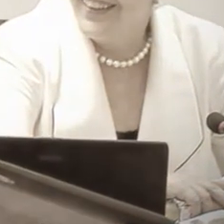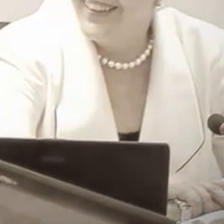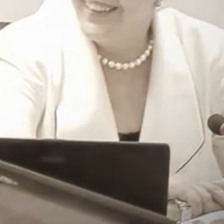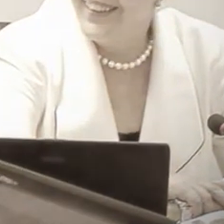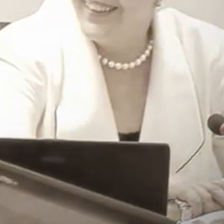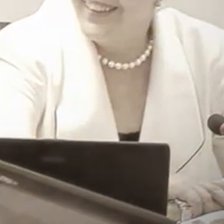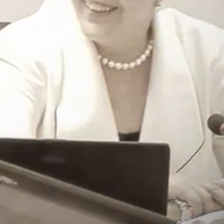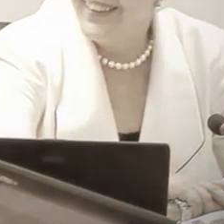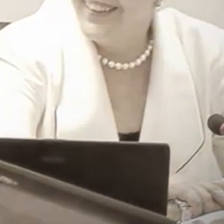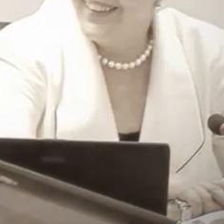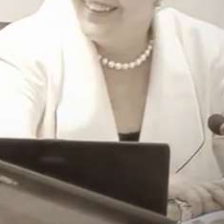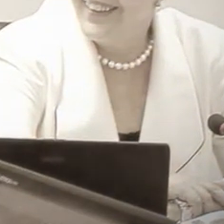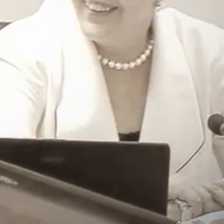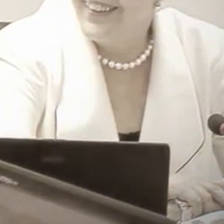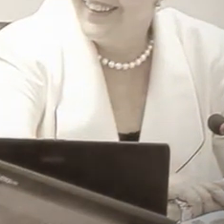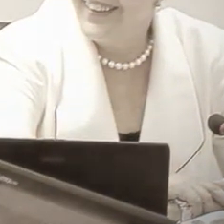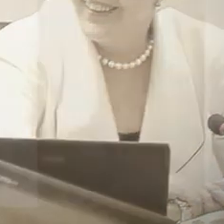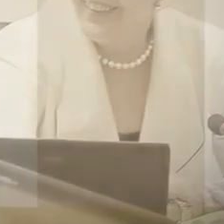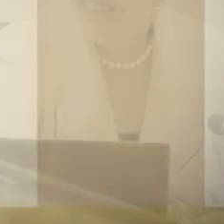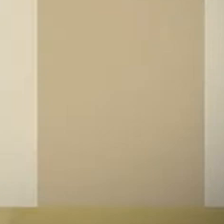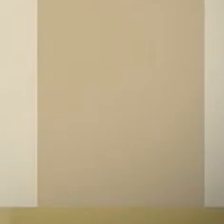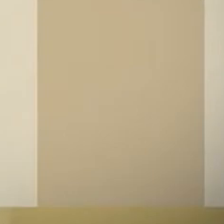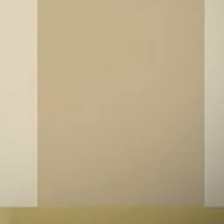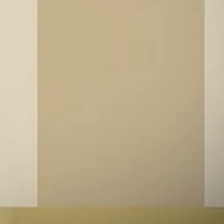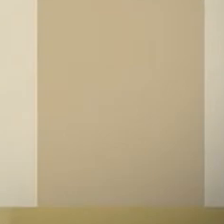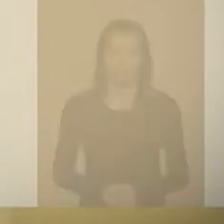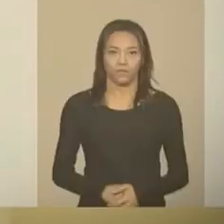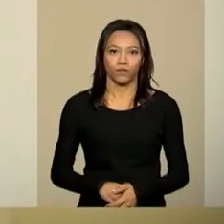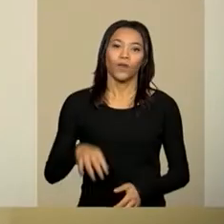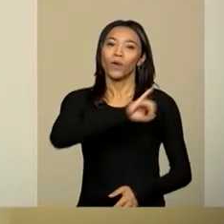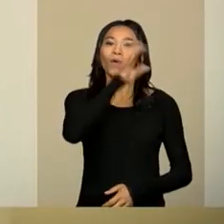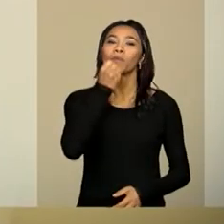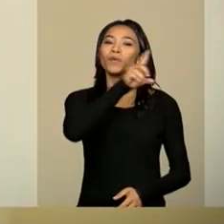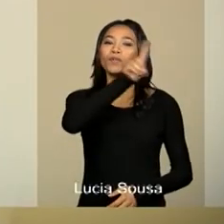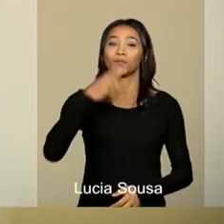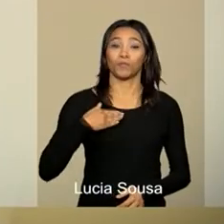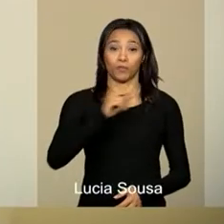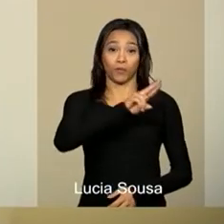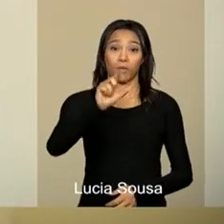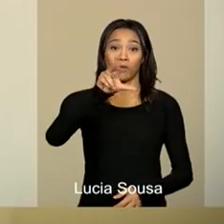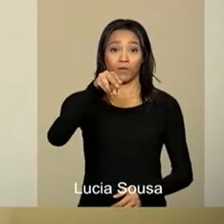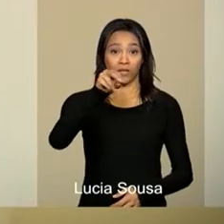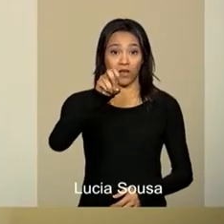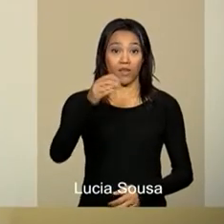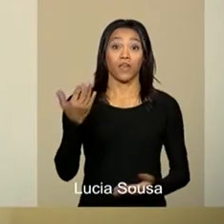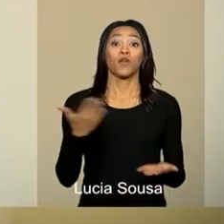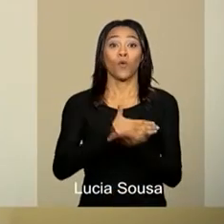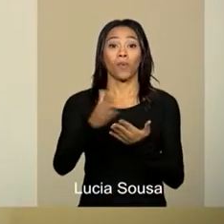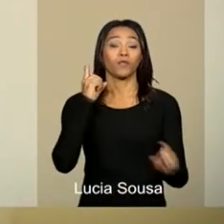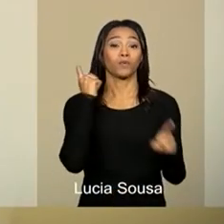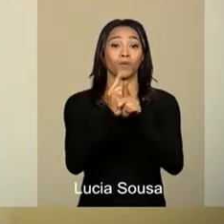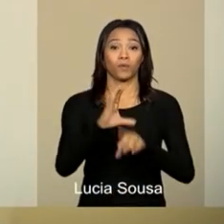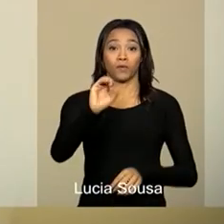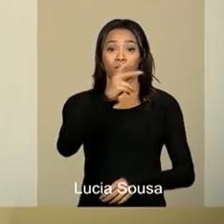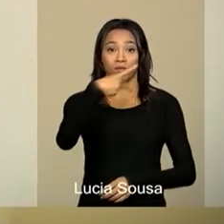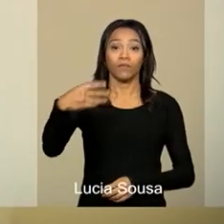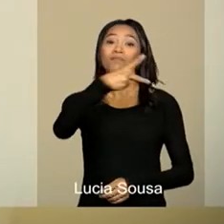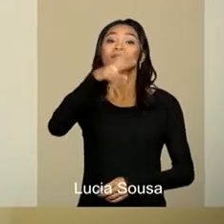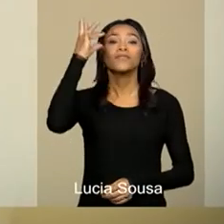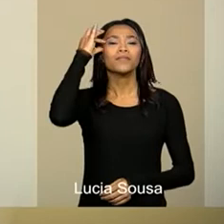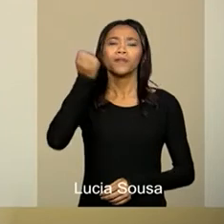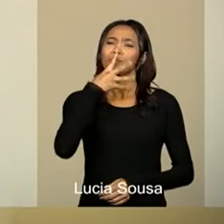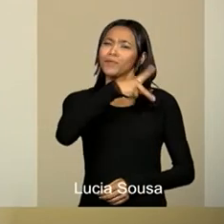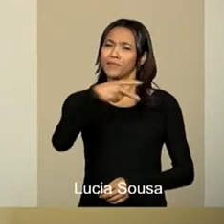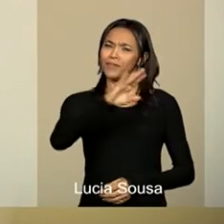café com a Presidenta Olá bom dia eu sou Luciano Seixas e começa agora mais um café com a presidenta